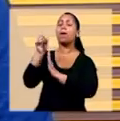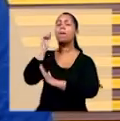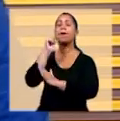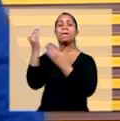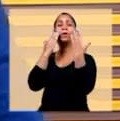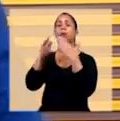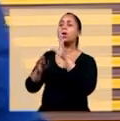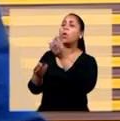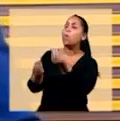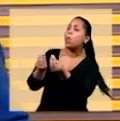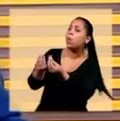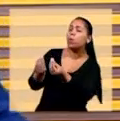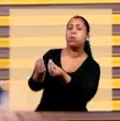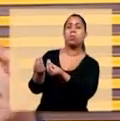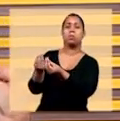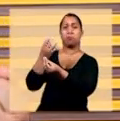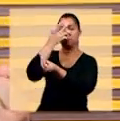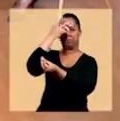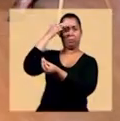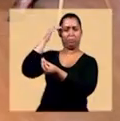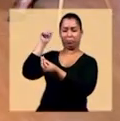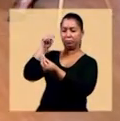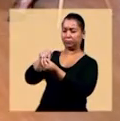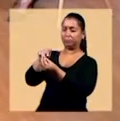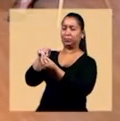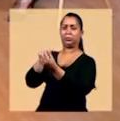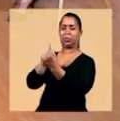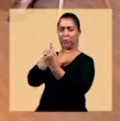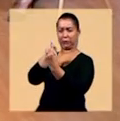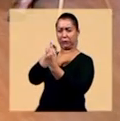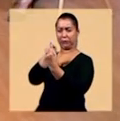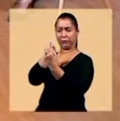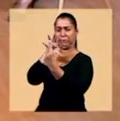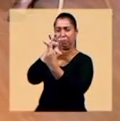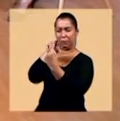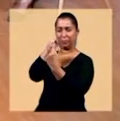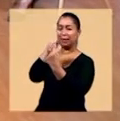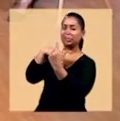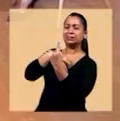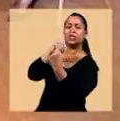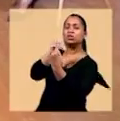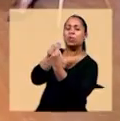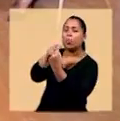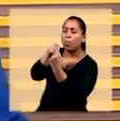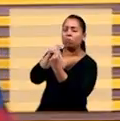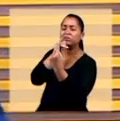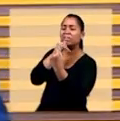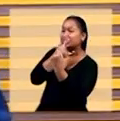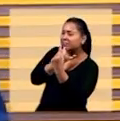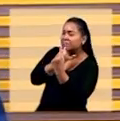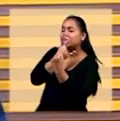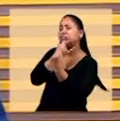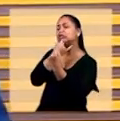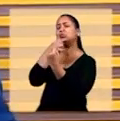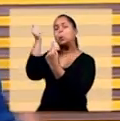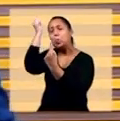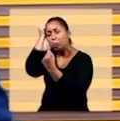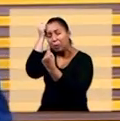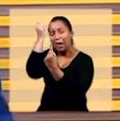psicóloga, para a Ingrid Bergamo. Ingrid, como é que fica quem é assediado? Como é que ele se sente psicologicamente? Fica